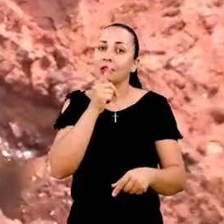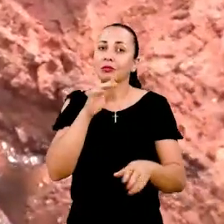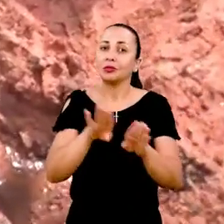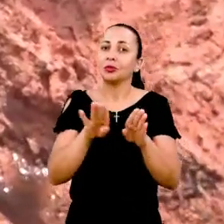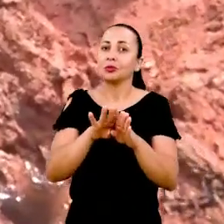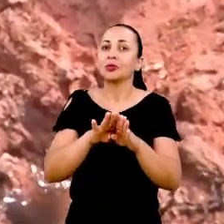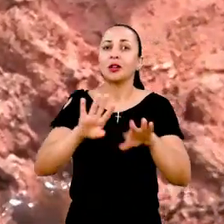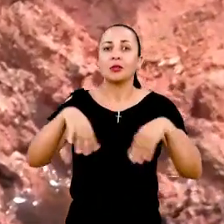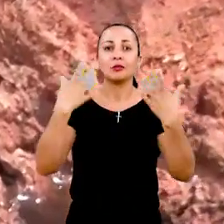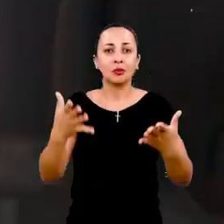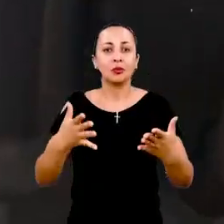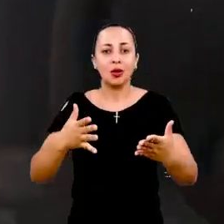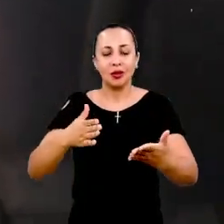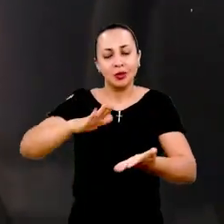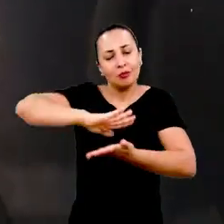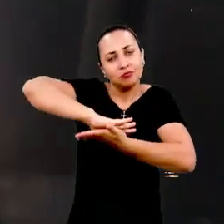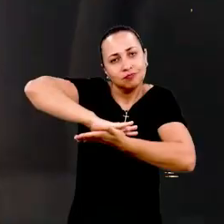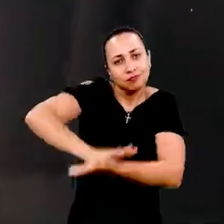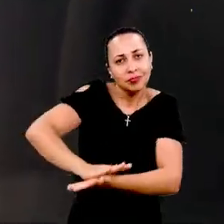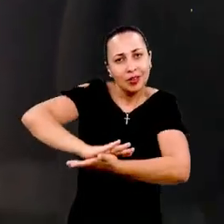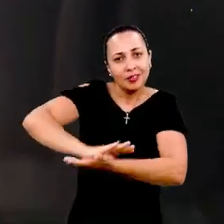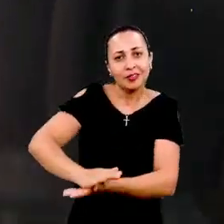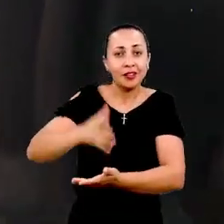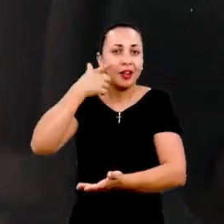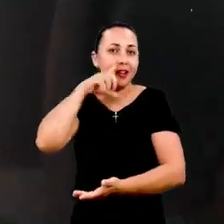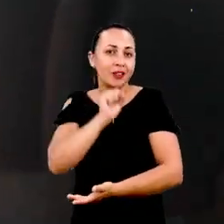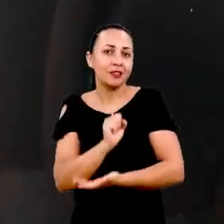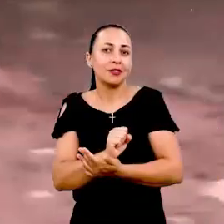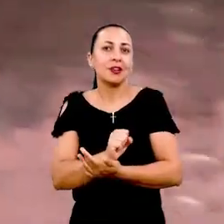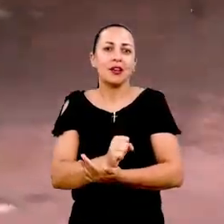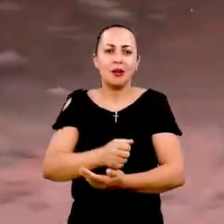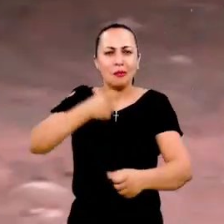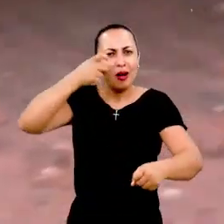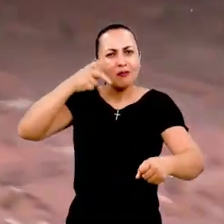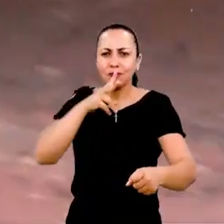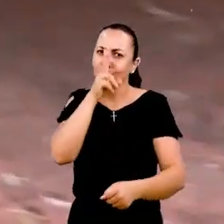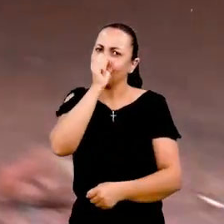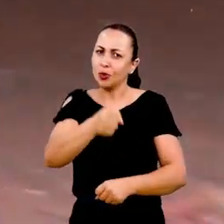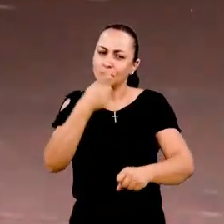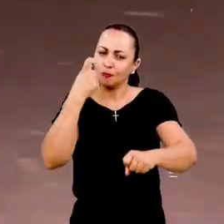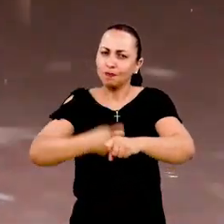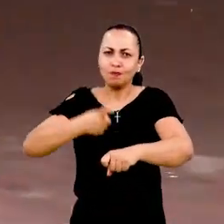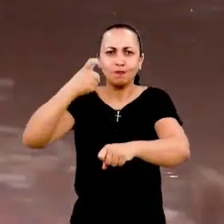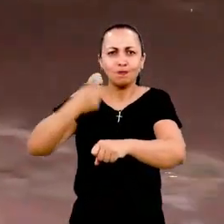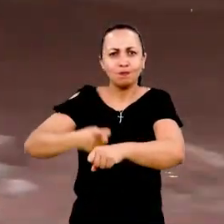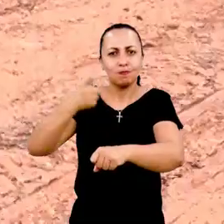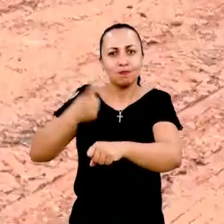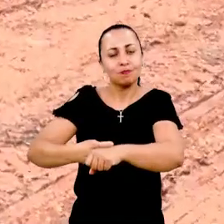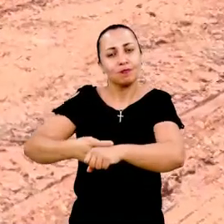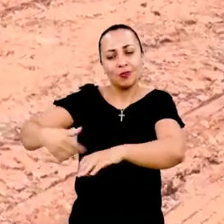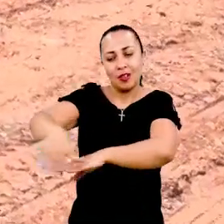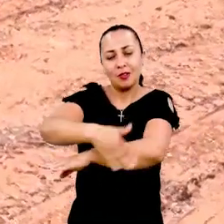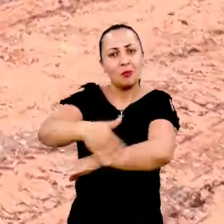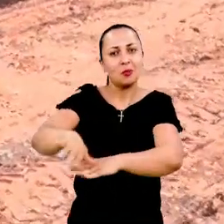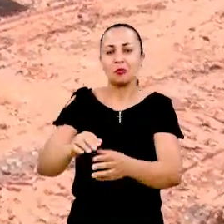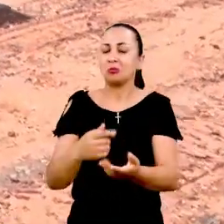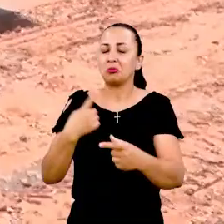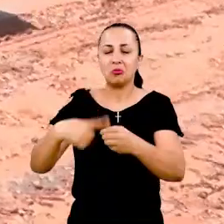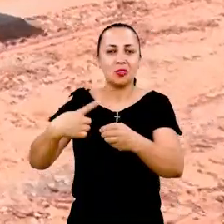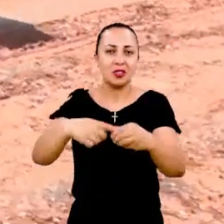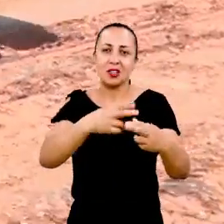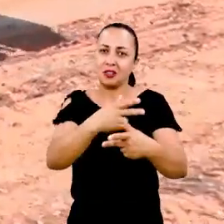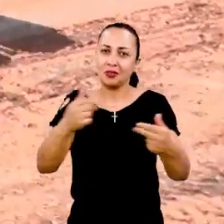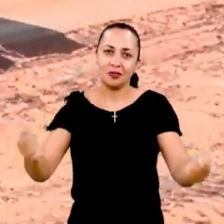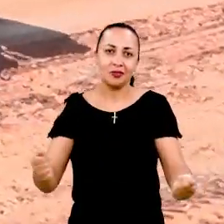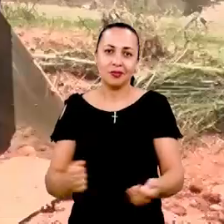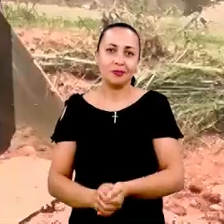é jogado. E quando compacta, ele ganha uma espécie de resistência, como o próprio pavimento faz em qualquer